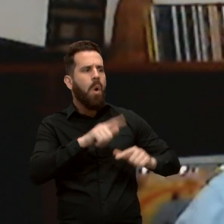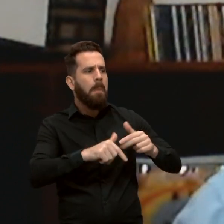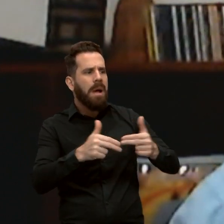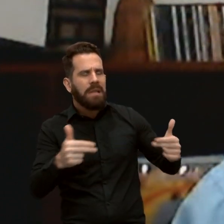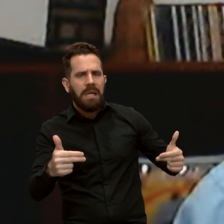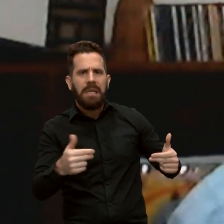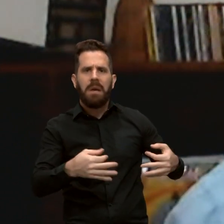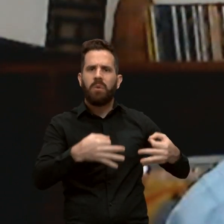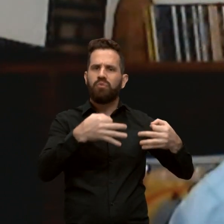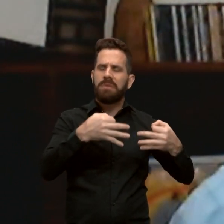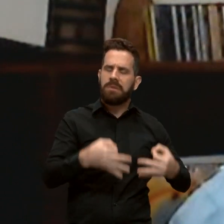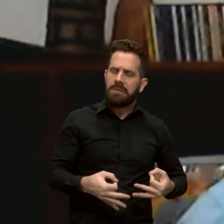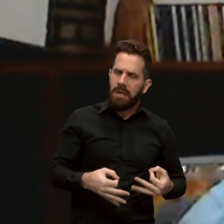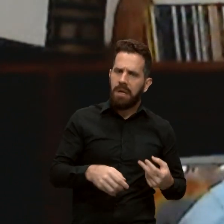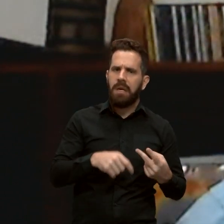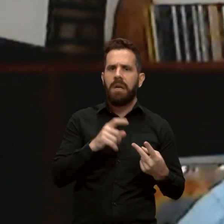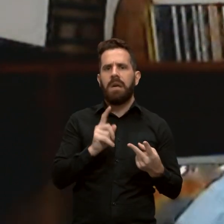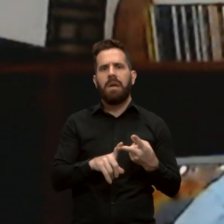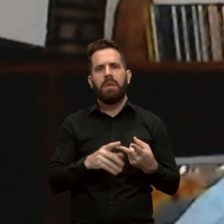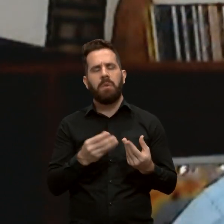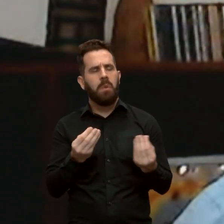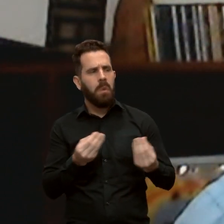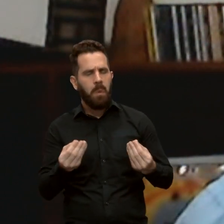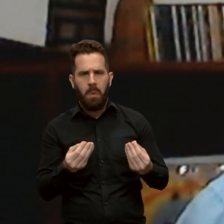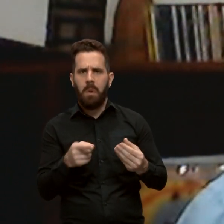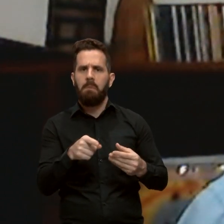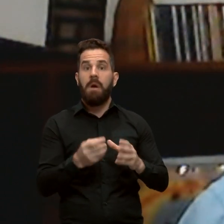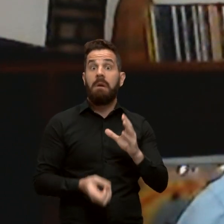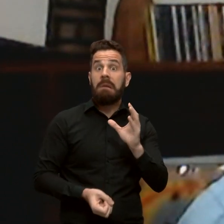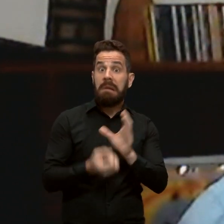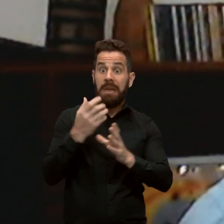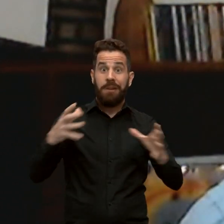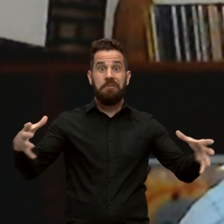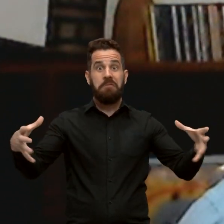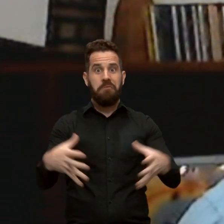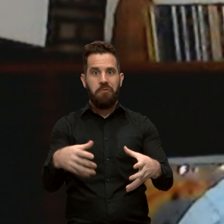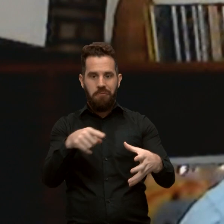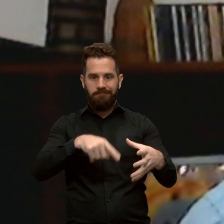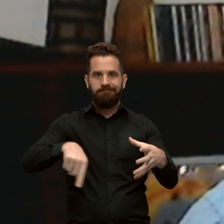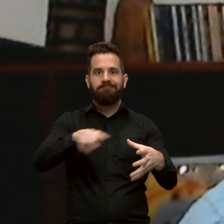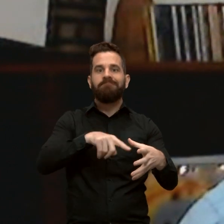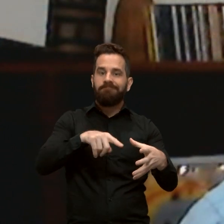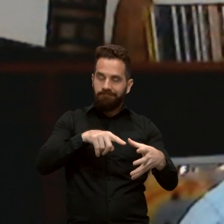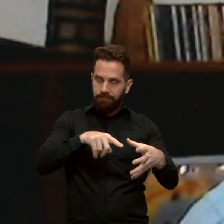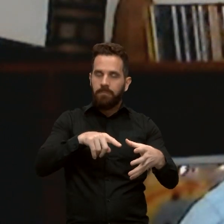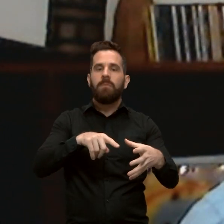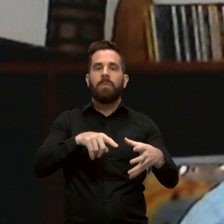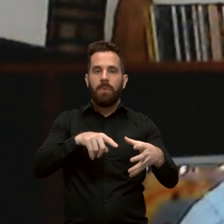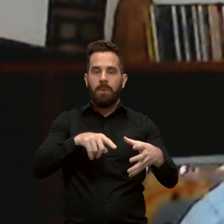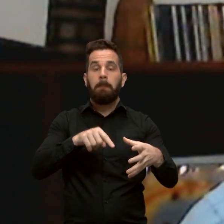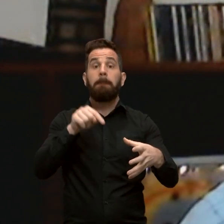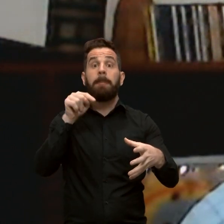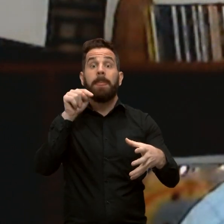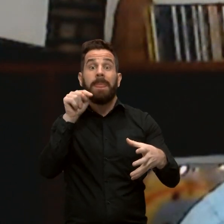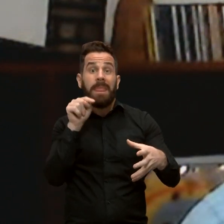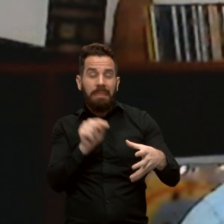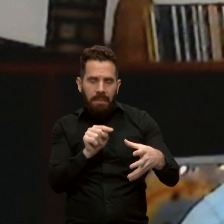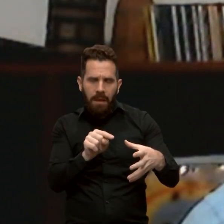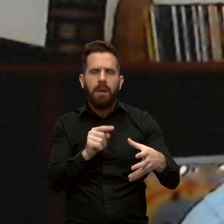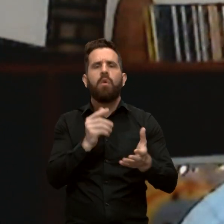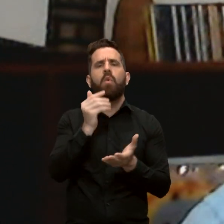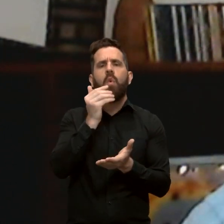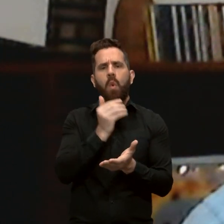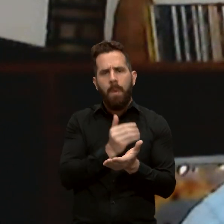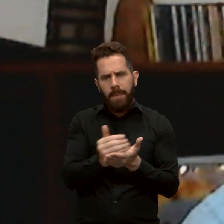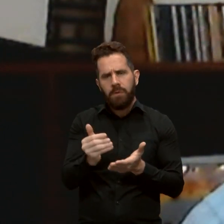comercialização, né? Então, foi criada e a partir daí, quando começamos também a